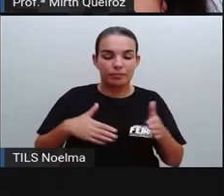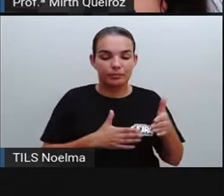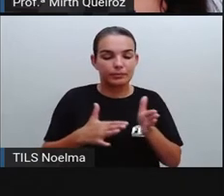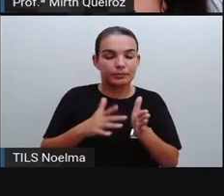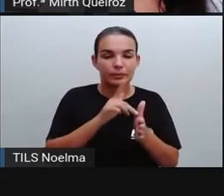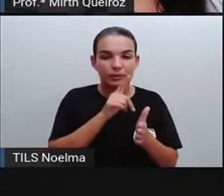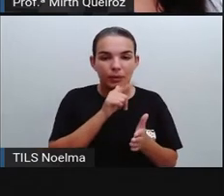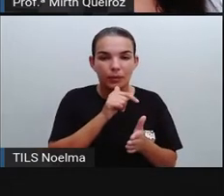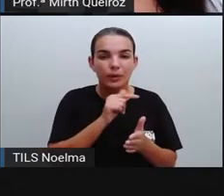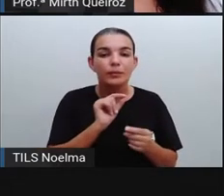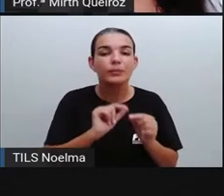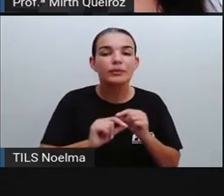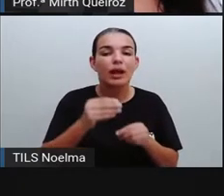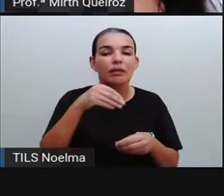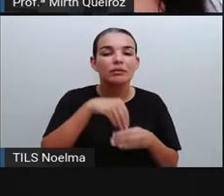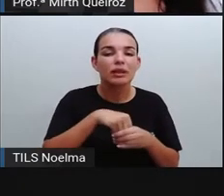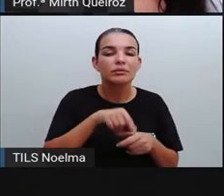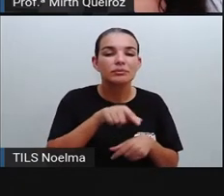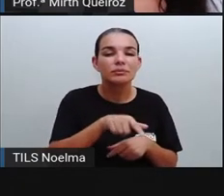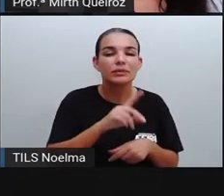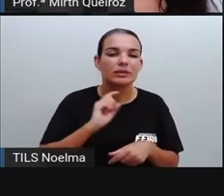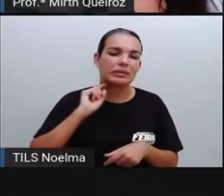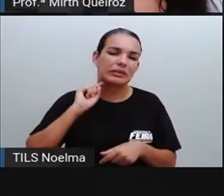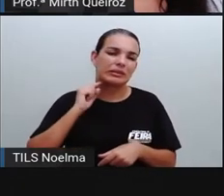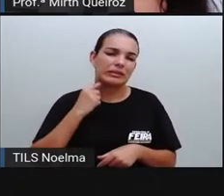percebe os esgotos, né, que são